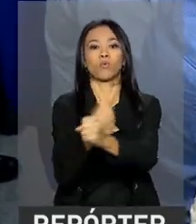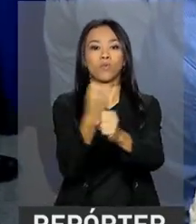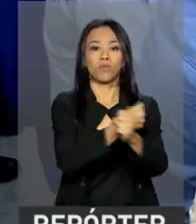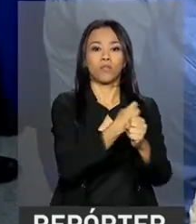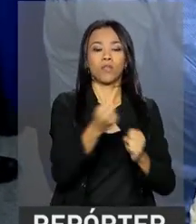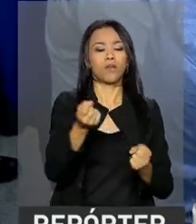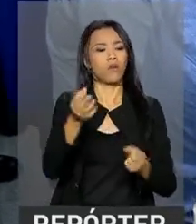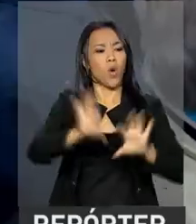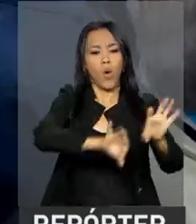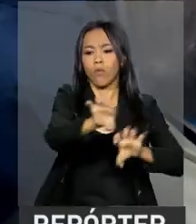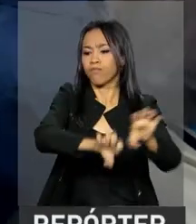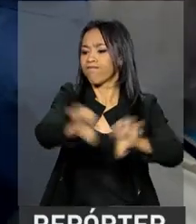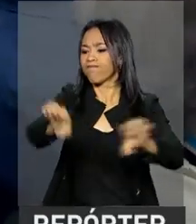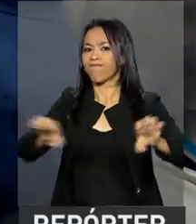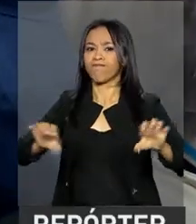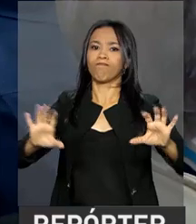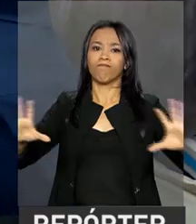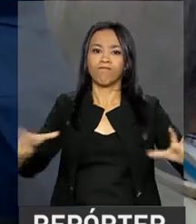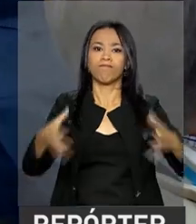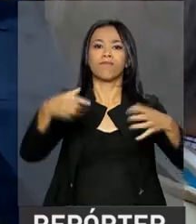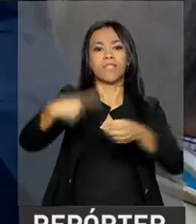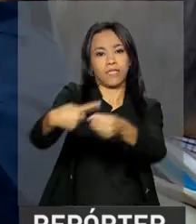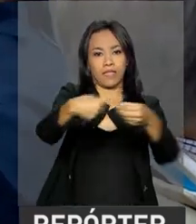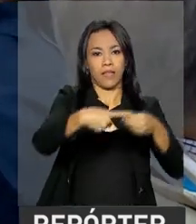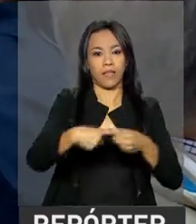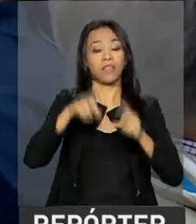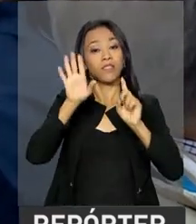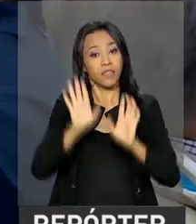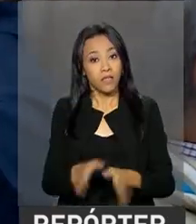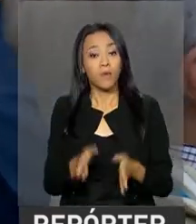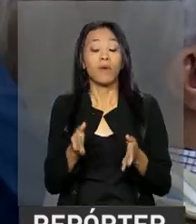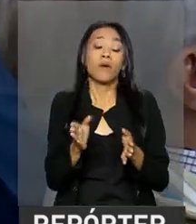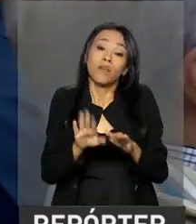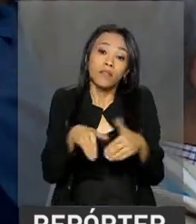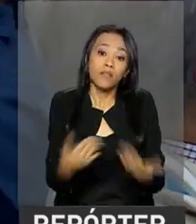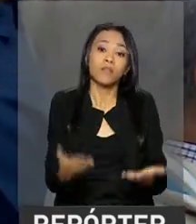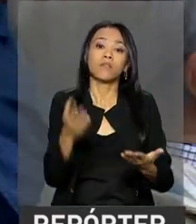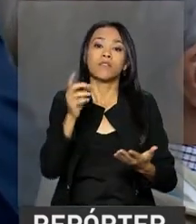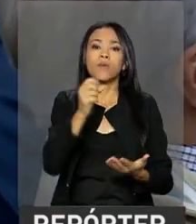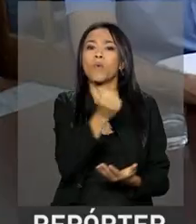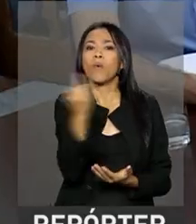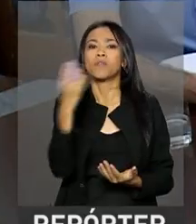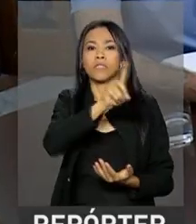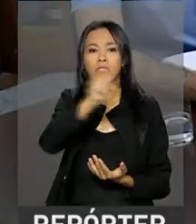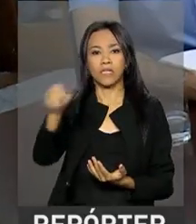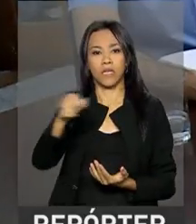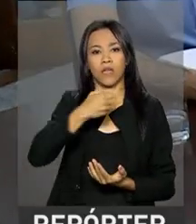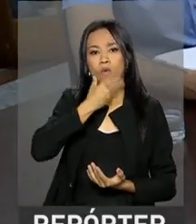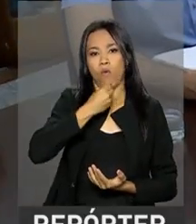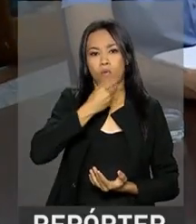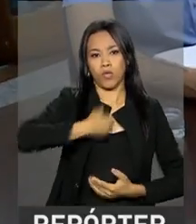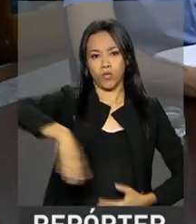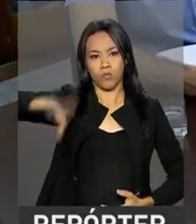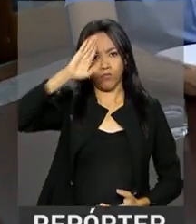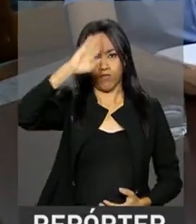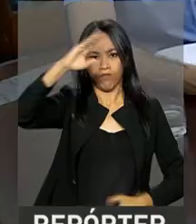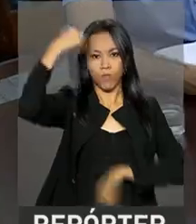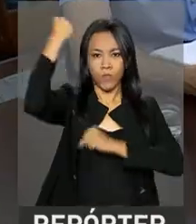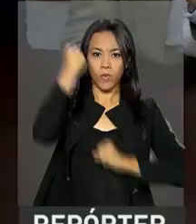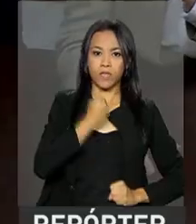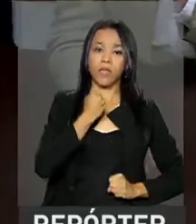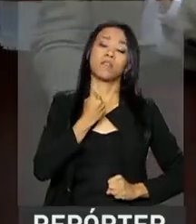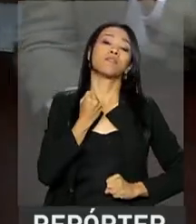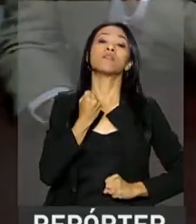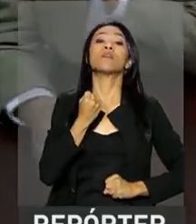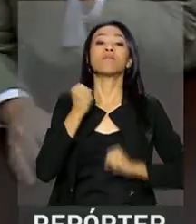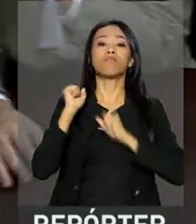infraestrutura das cidades a iniciativa do Governo Federal conta também com 100 homens do exército brasileiro e 10 caminhões